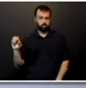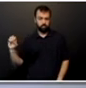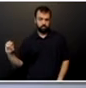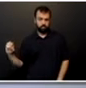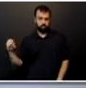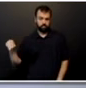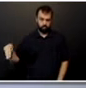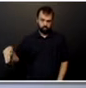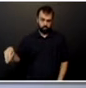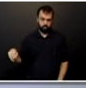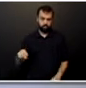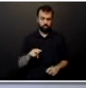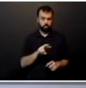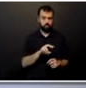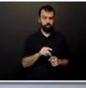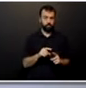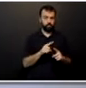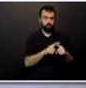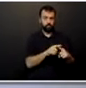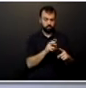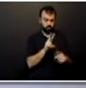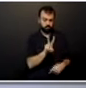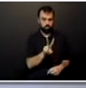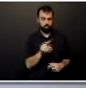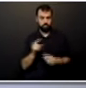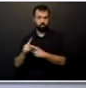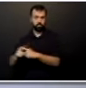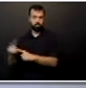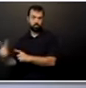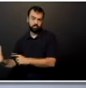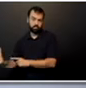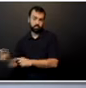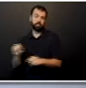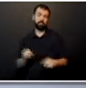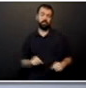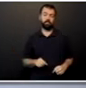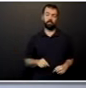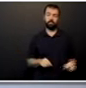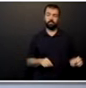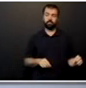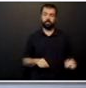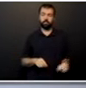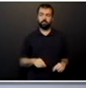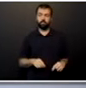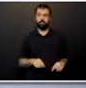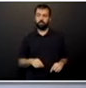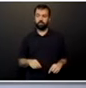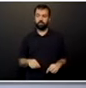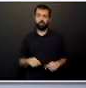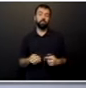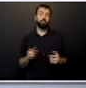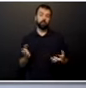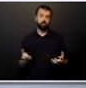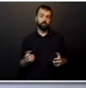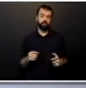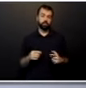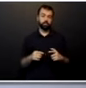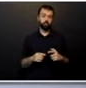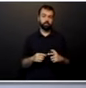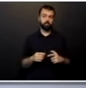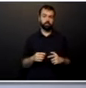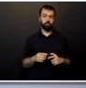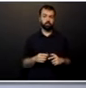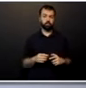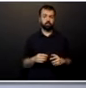dobro de metros oito centímetros equivalem a 10 m a eu posso dizer também que a